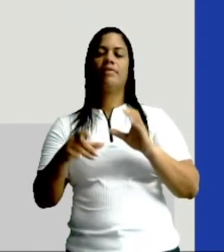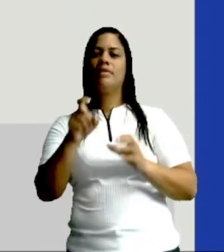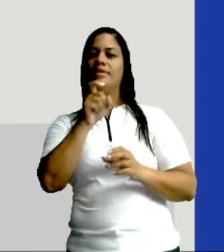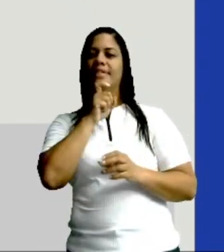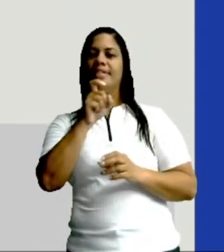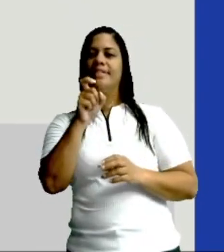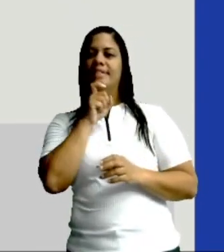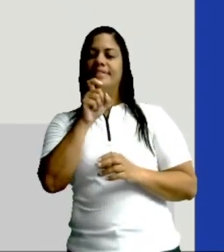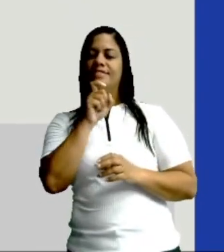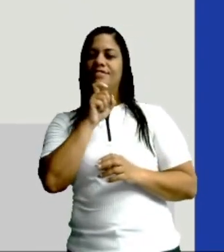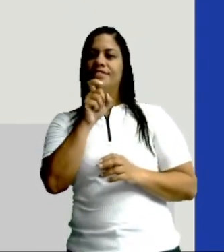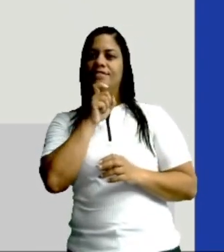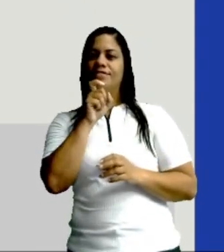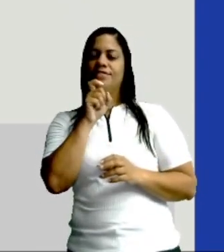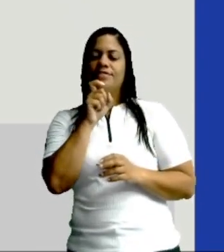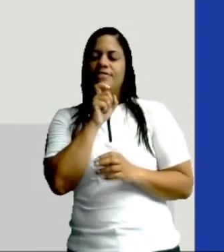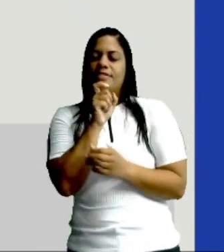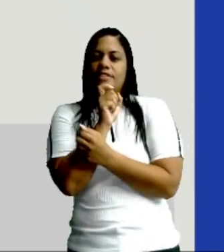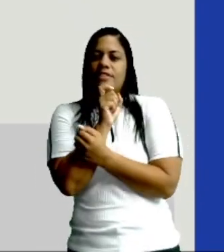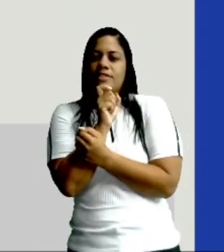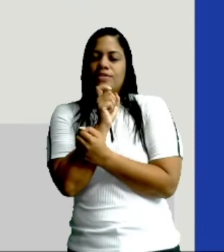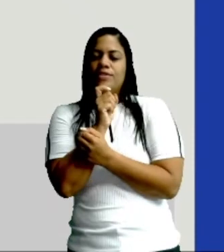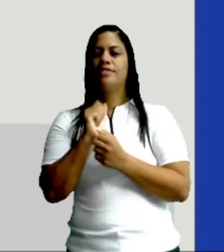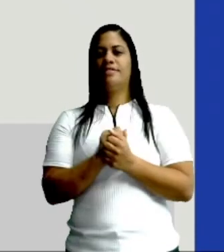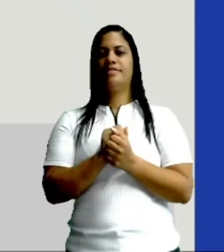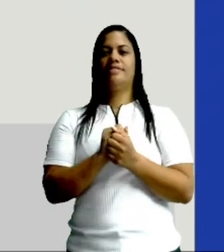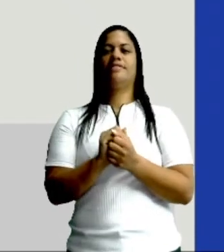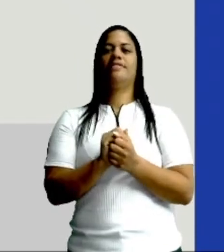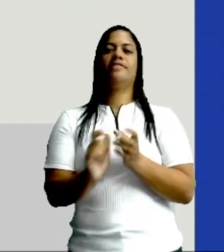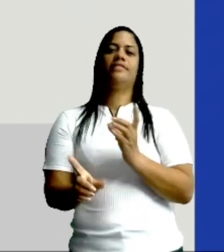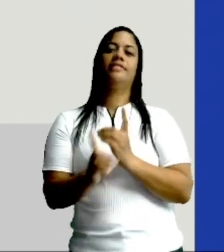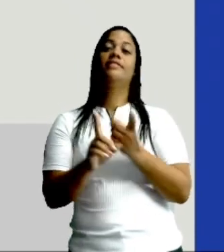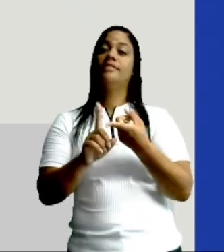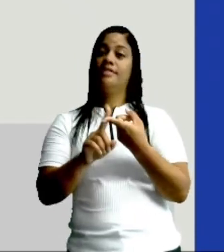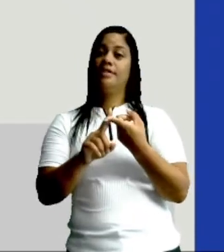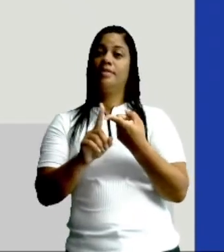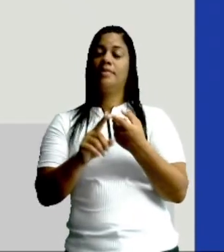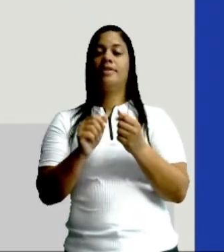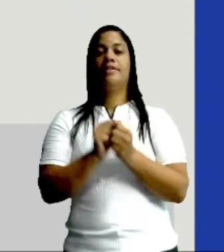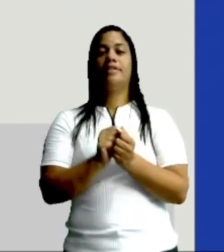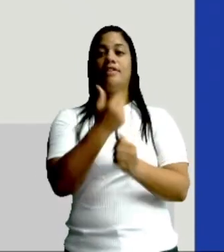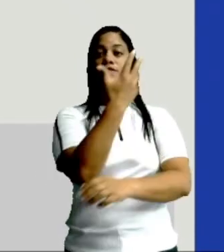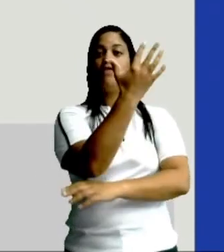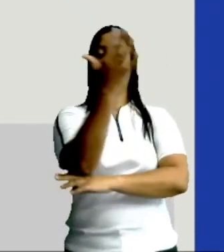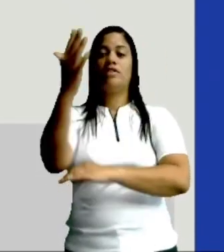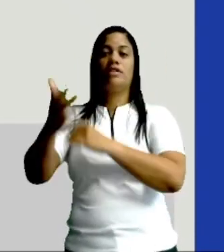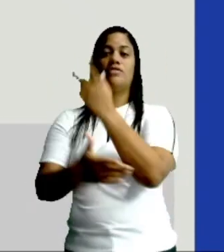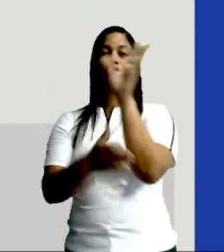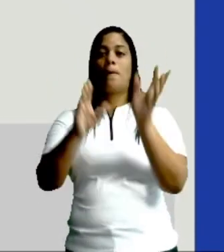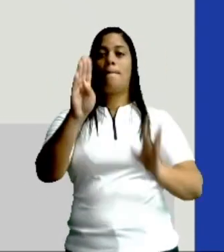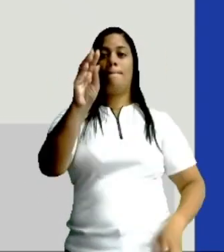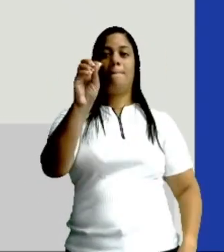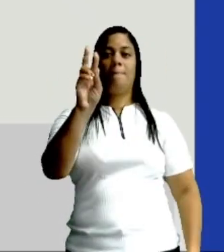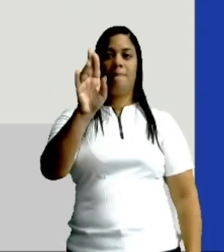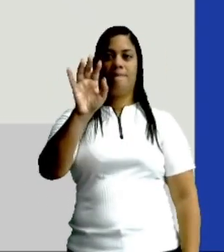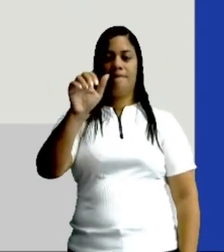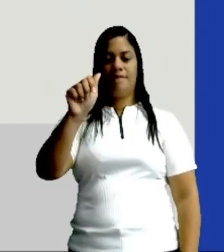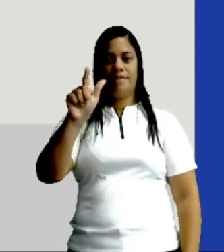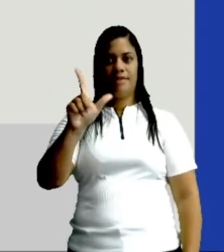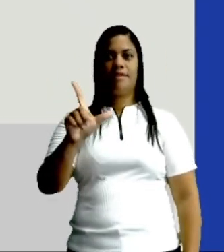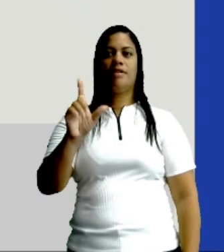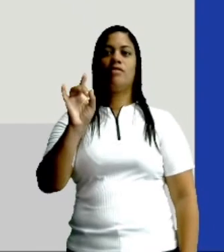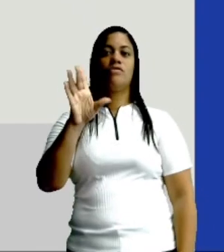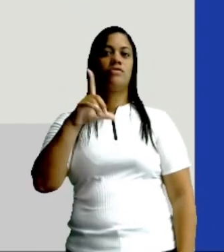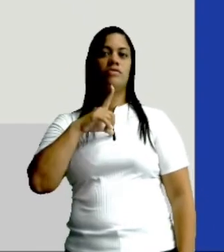inverno bastante rigoroso. As coníferas são denominadas também de floresta boreal e é composta